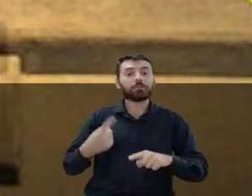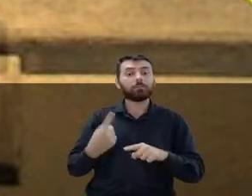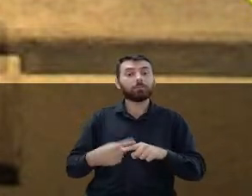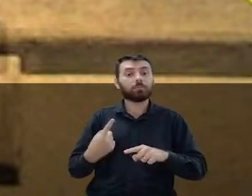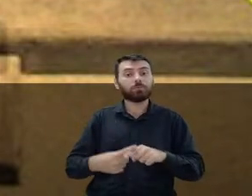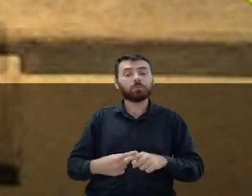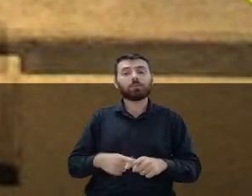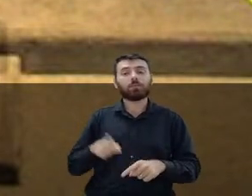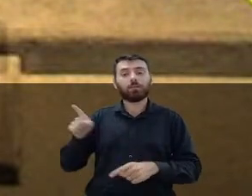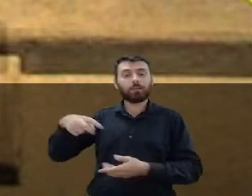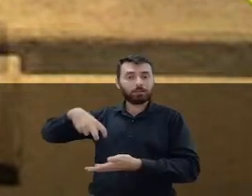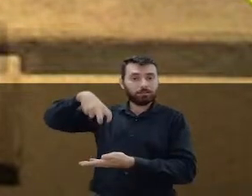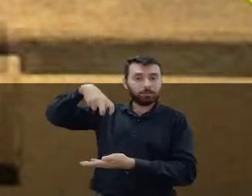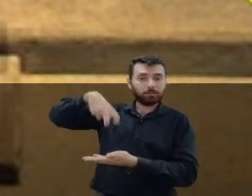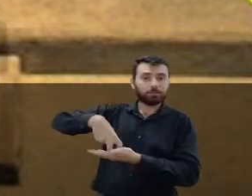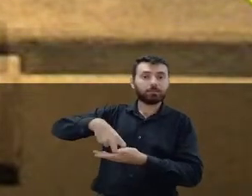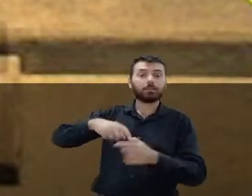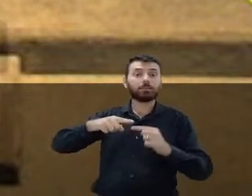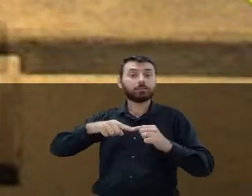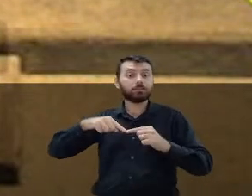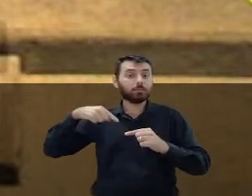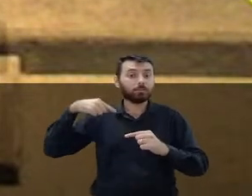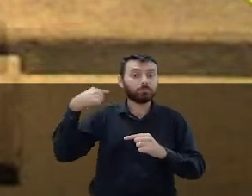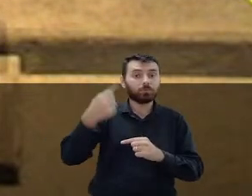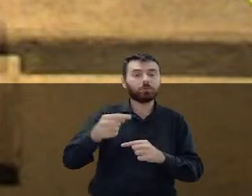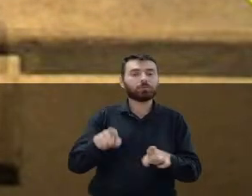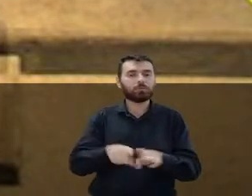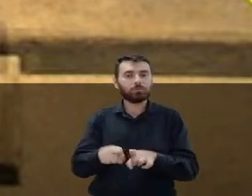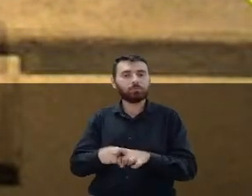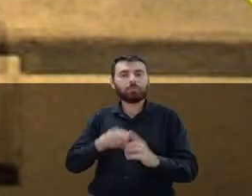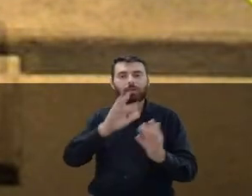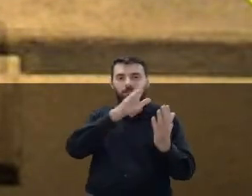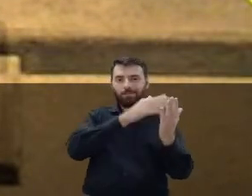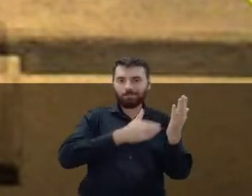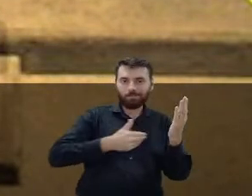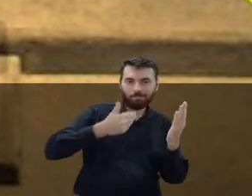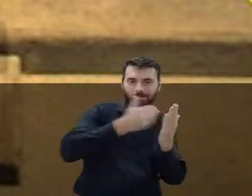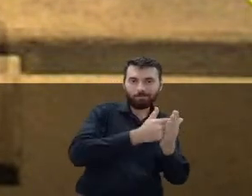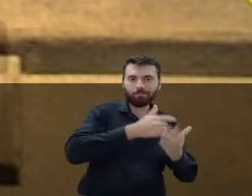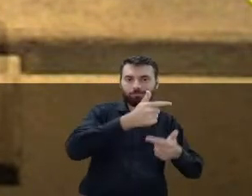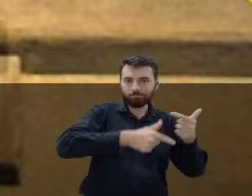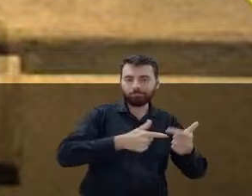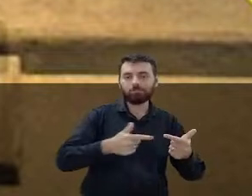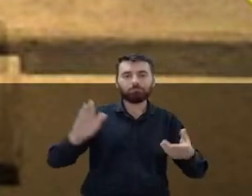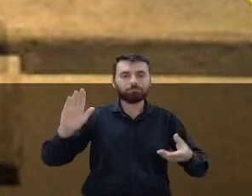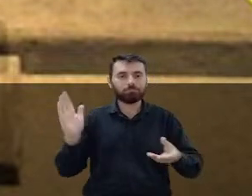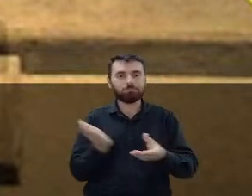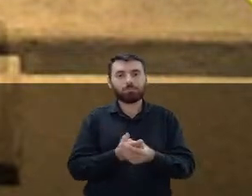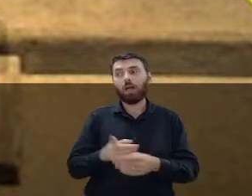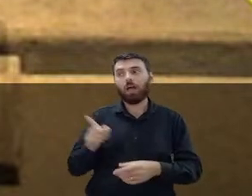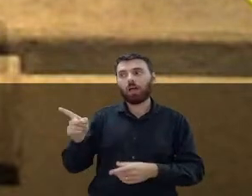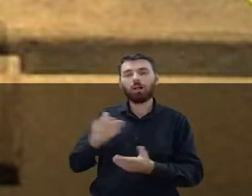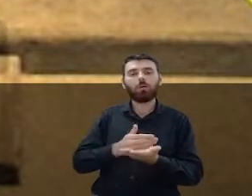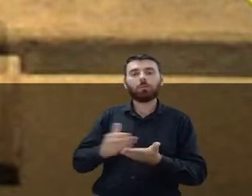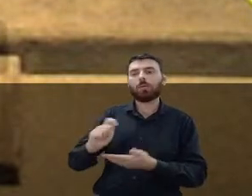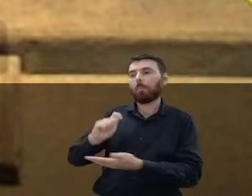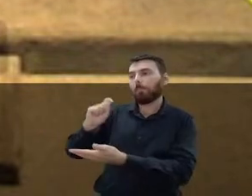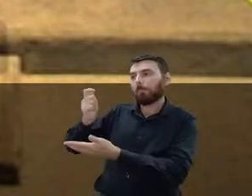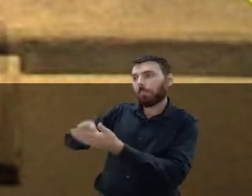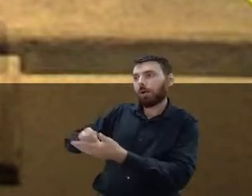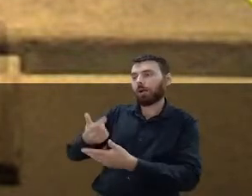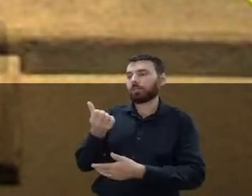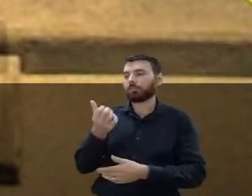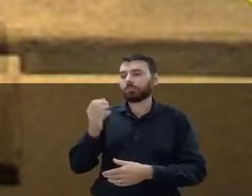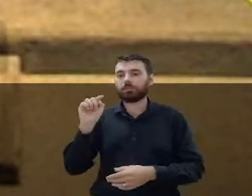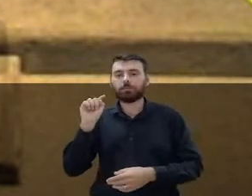dessa sentença aqui e depois do ajuizamento dessa ação, ela vem pagando 70 mil para o cliente, 60 mil para outro, de